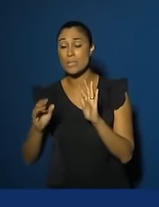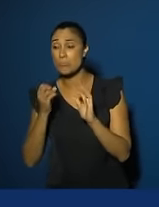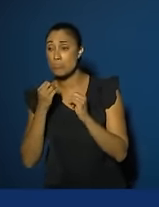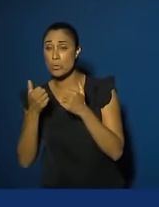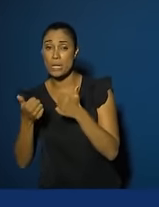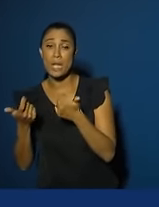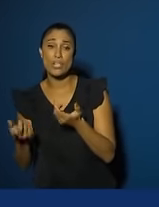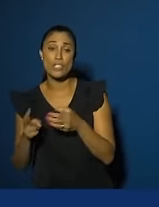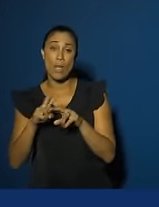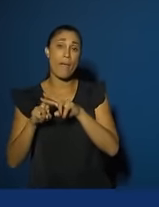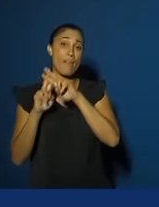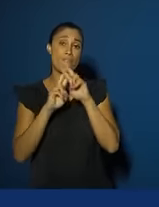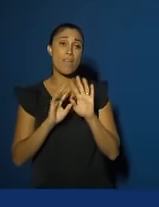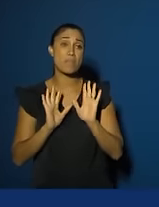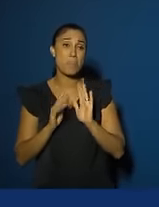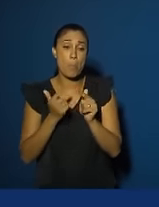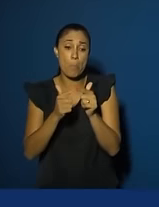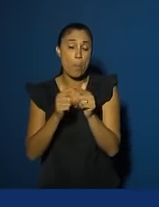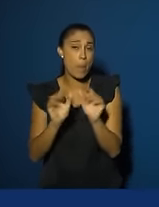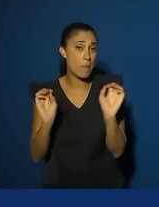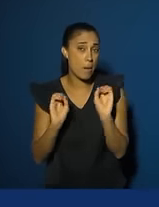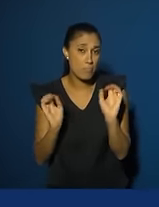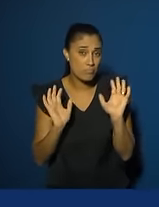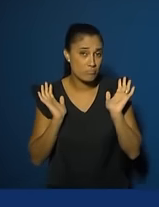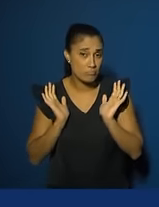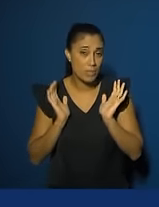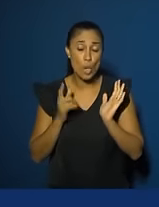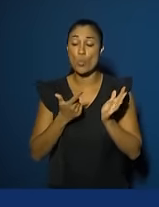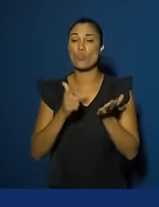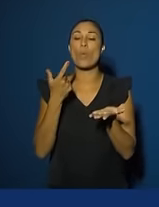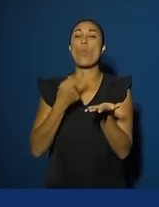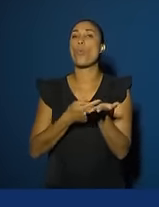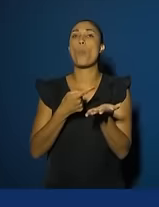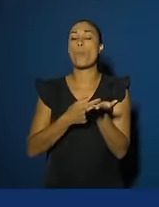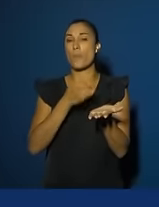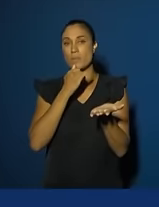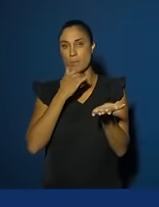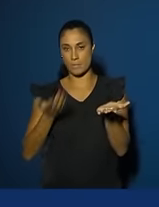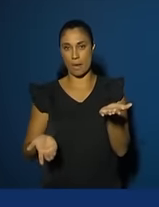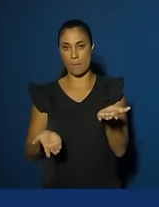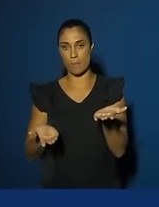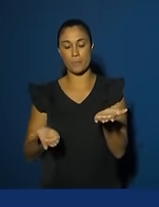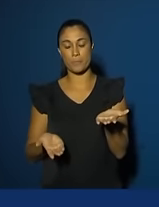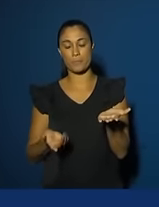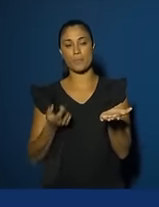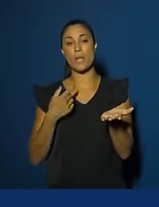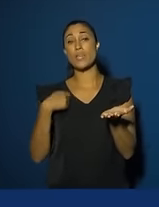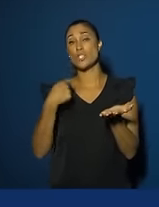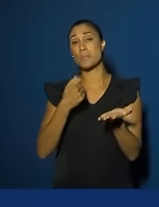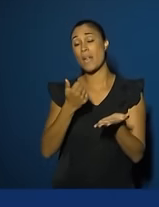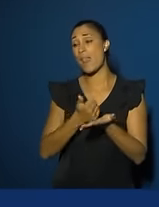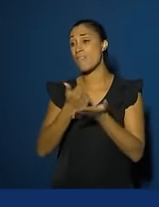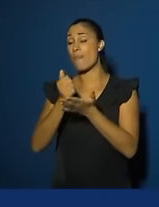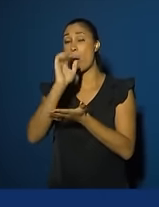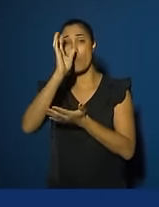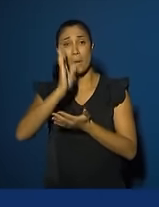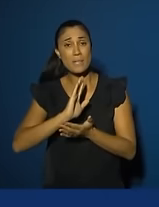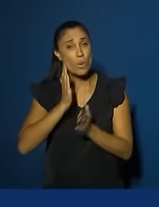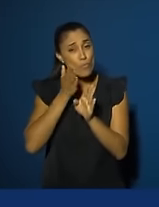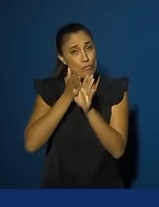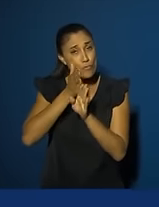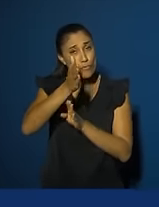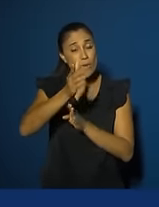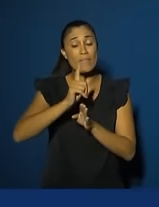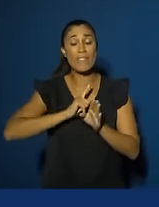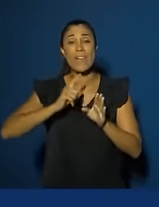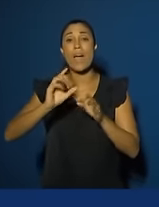tão bem a gente revê não tem problema também não tenho compromisso com tenho compromisso em levar o Brasil na direção que vai